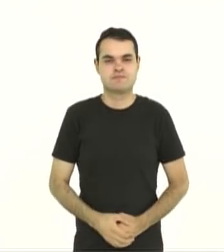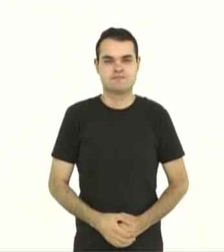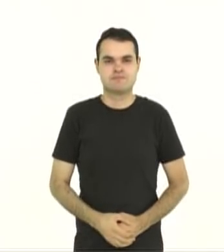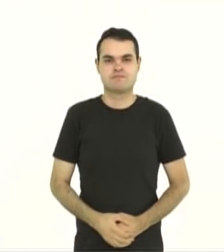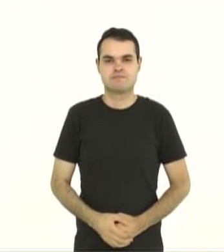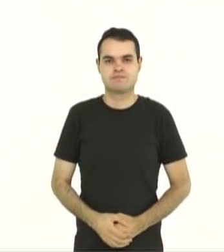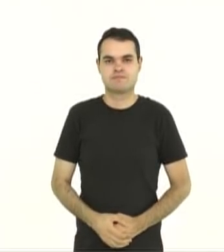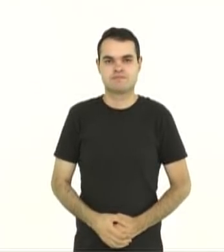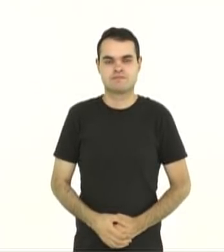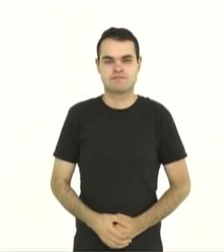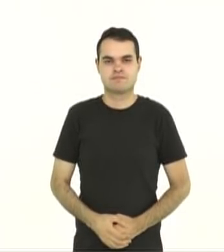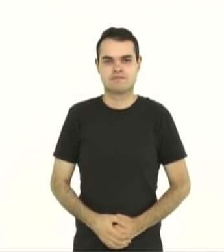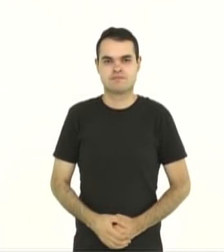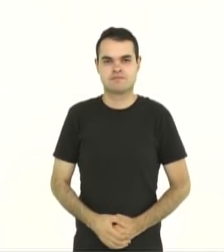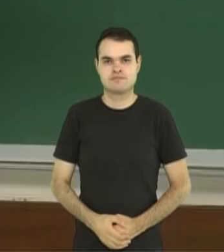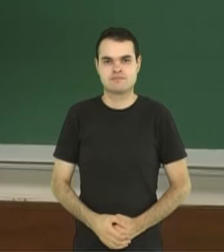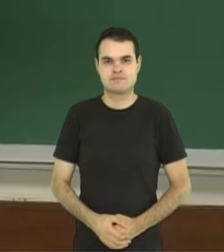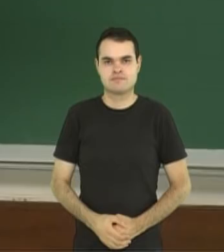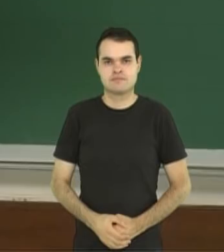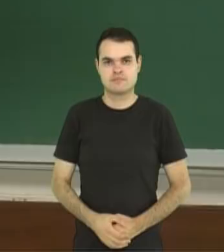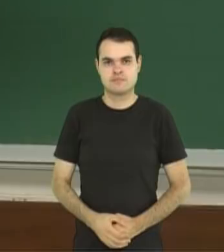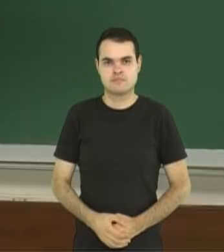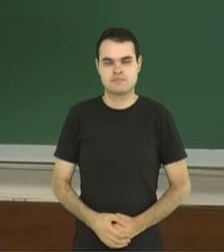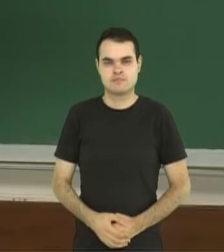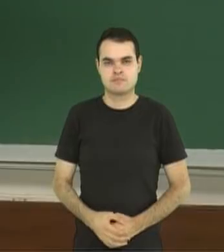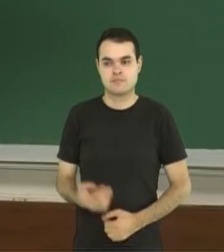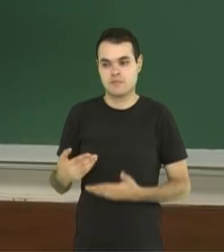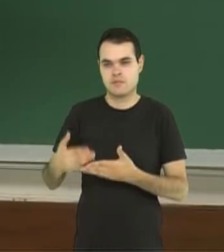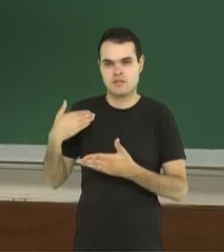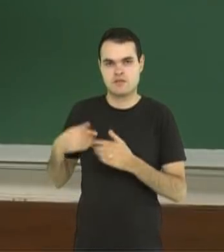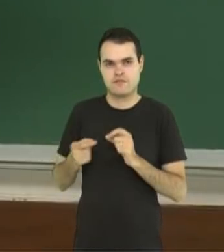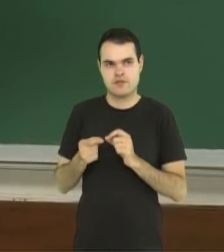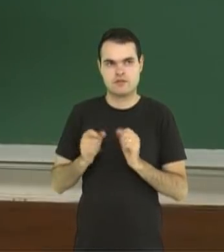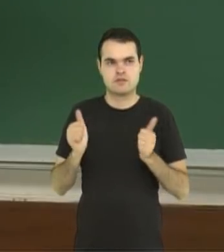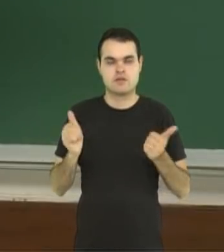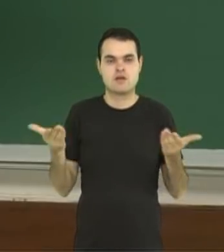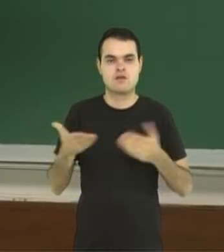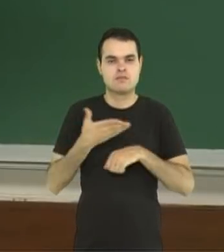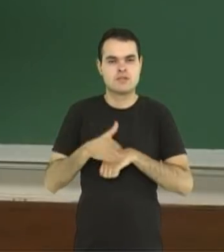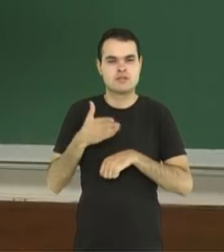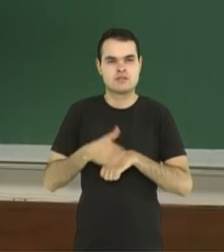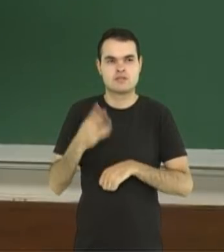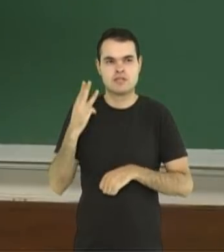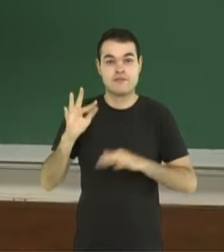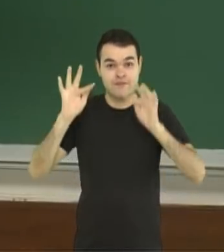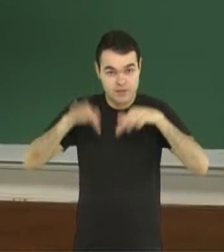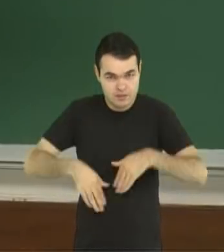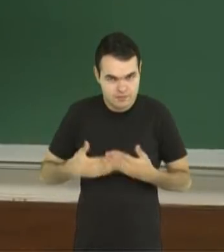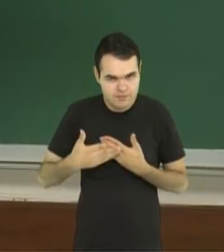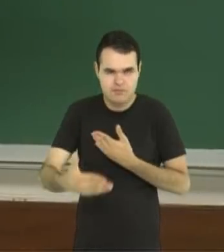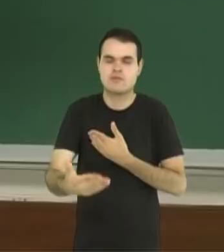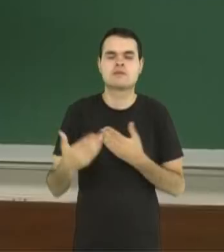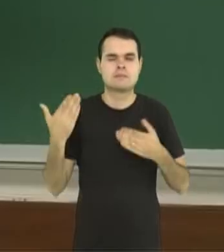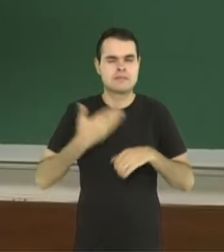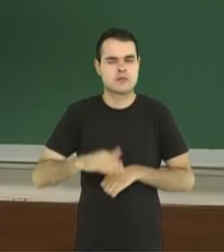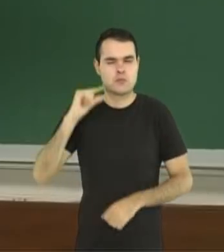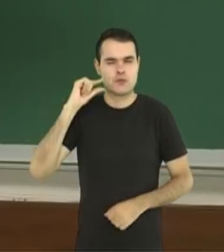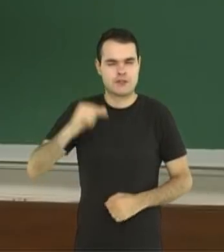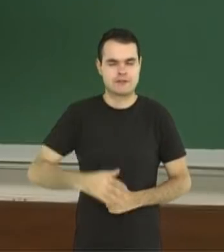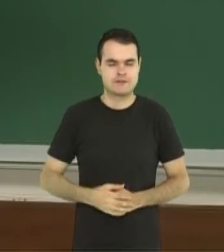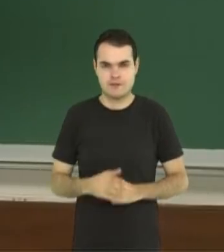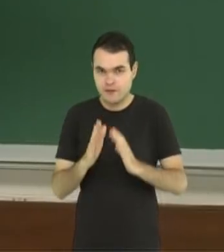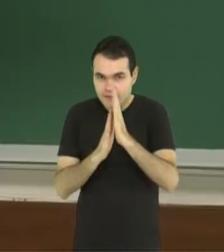né, das multiplicações que nós realizamos ali anteriormente, tá? Para finalizar aqui, vamos praticar mais um pouquinho? Então,